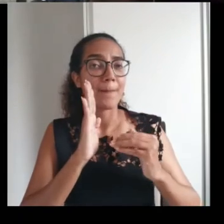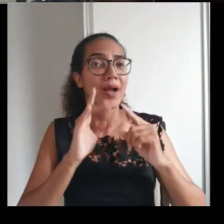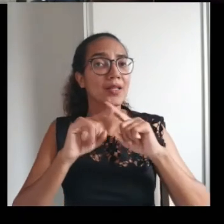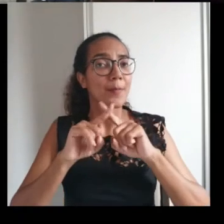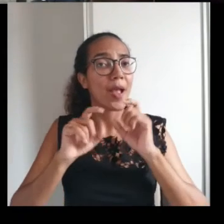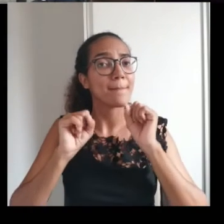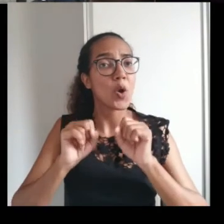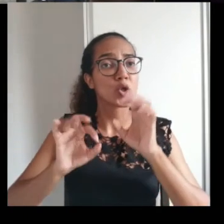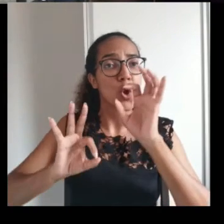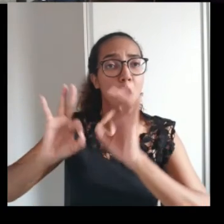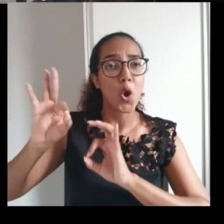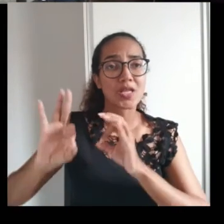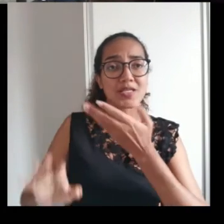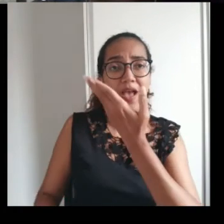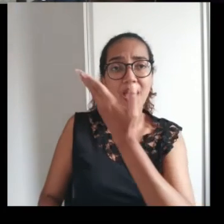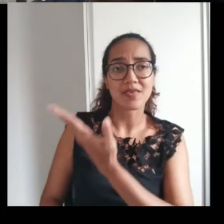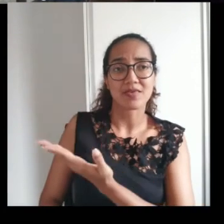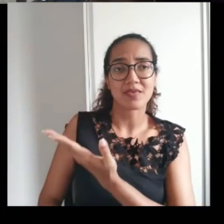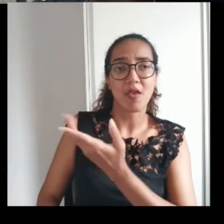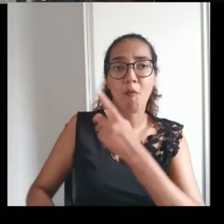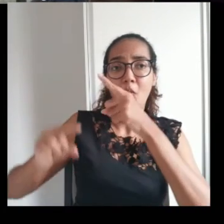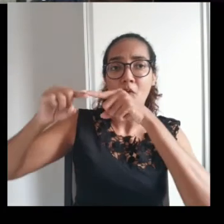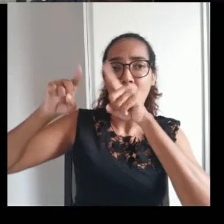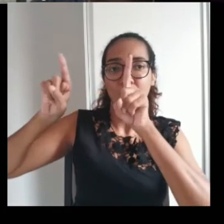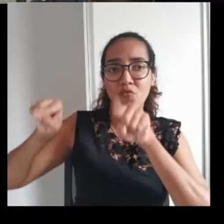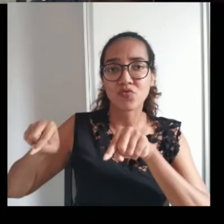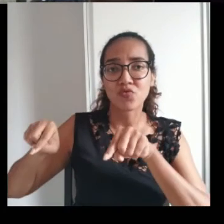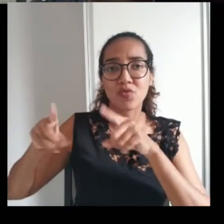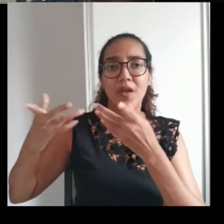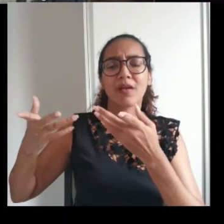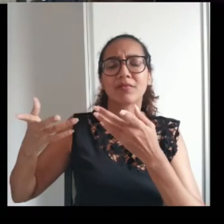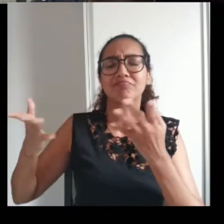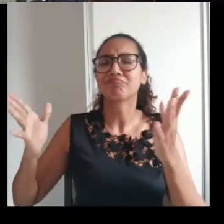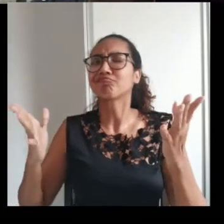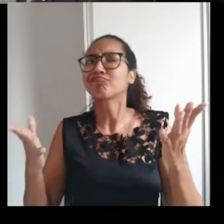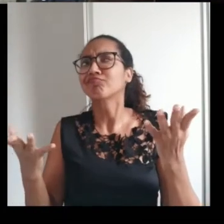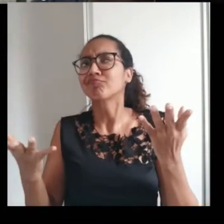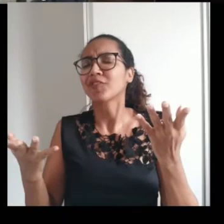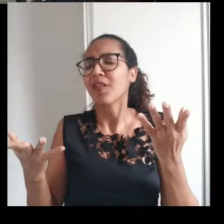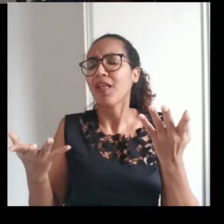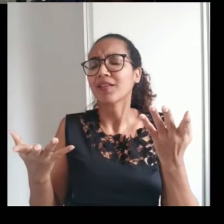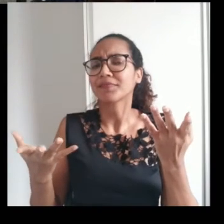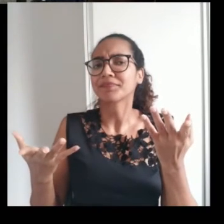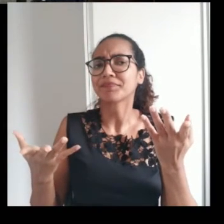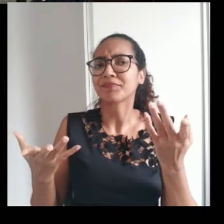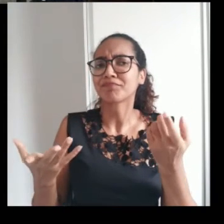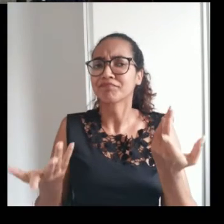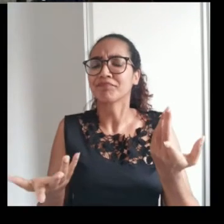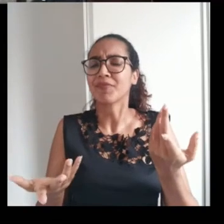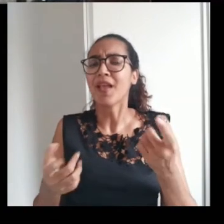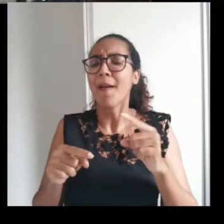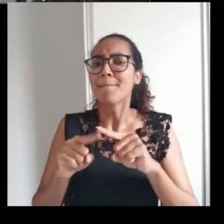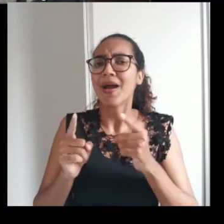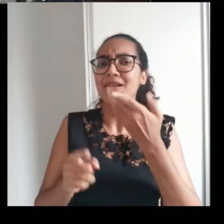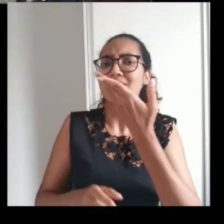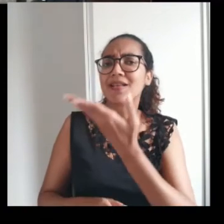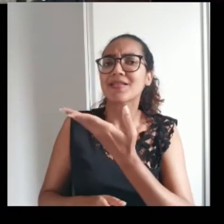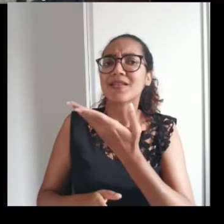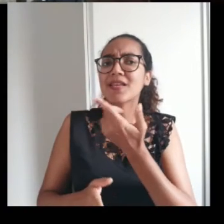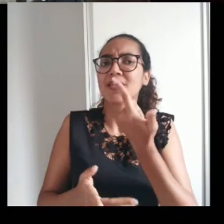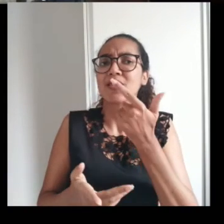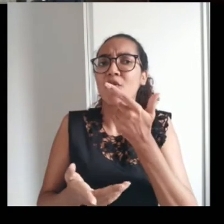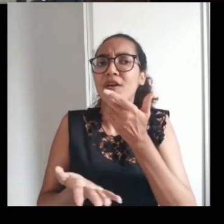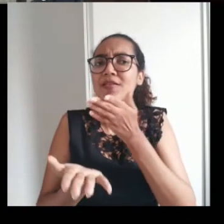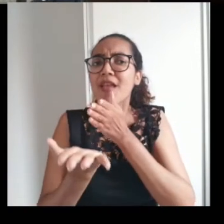oxente, Vanilson, mas desse jeito não vai estar seguindo as camadas. De novo, aquilo ali é